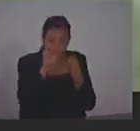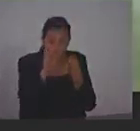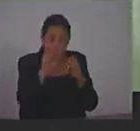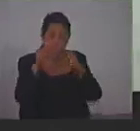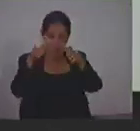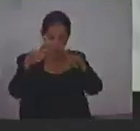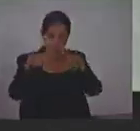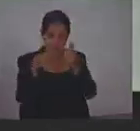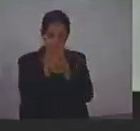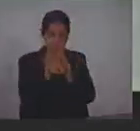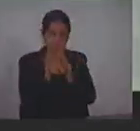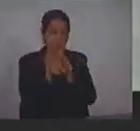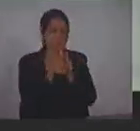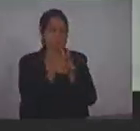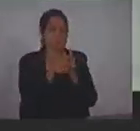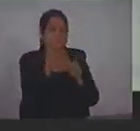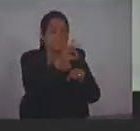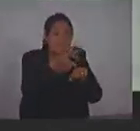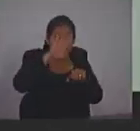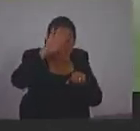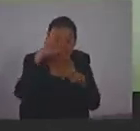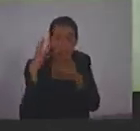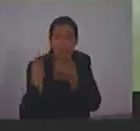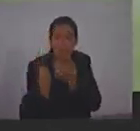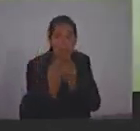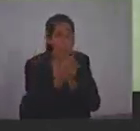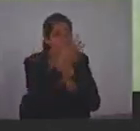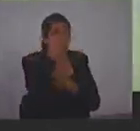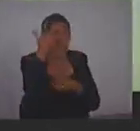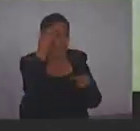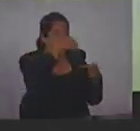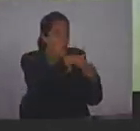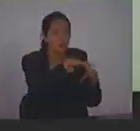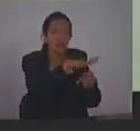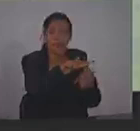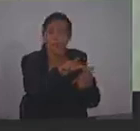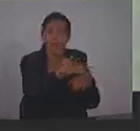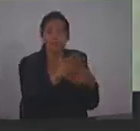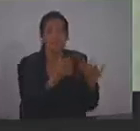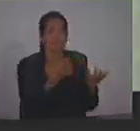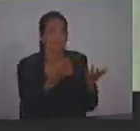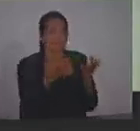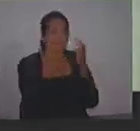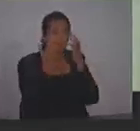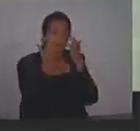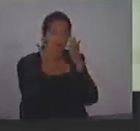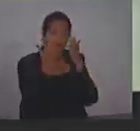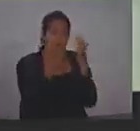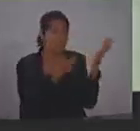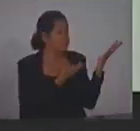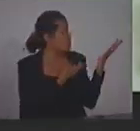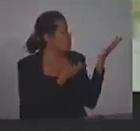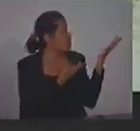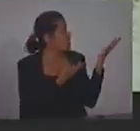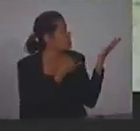dengue. Tem caso de pessoas, saiu na reportagem, não lembro qual canal, que é suspeita de morte, vou te pôr com dengue. Olha